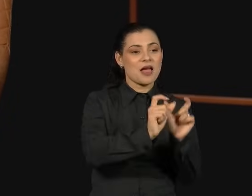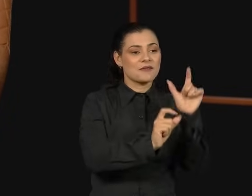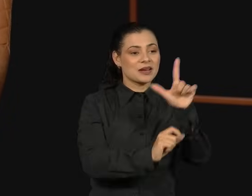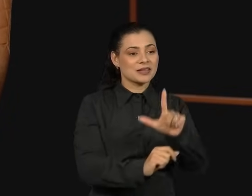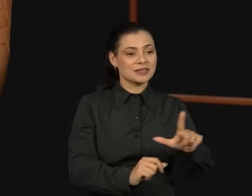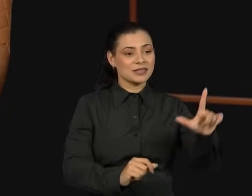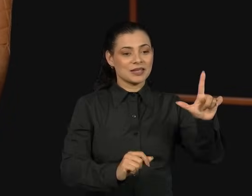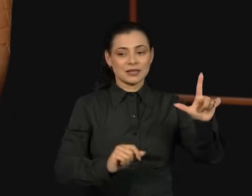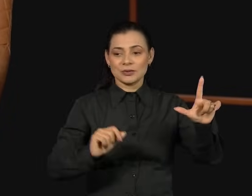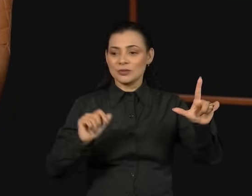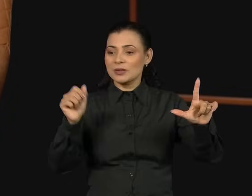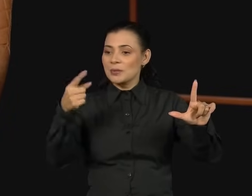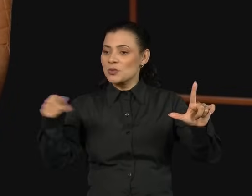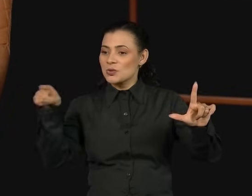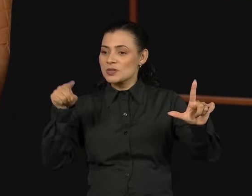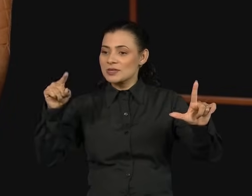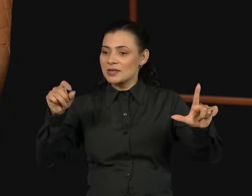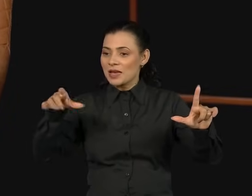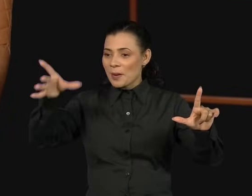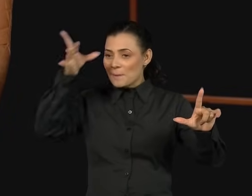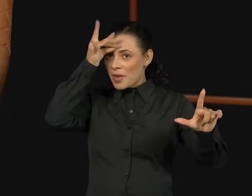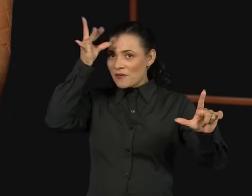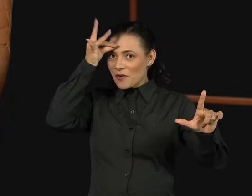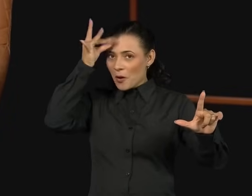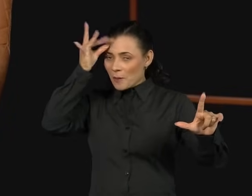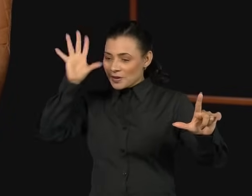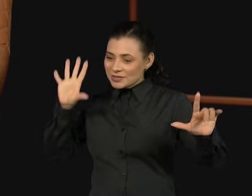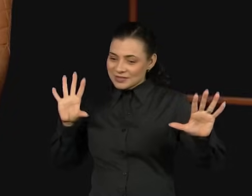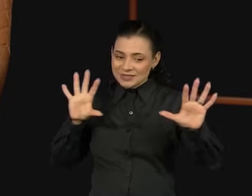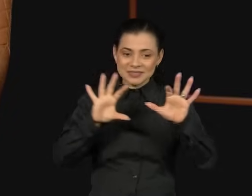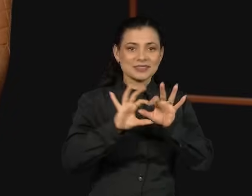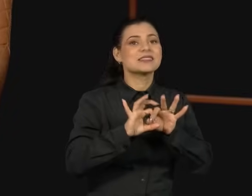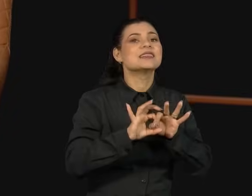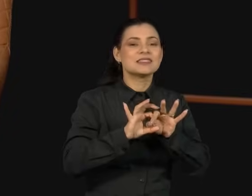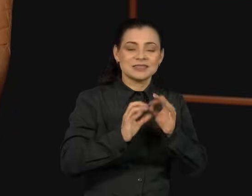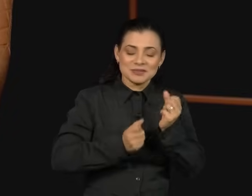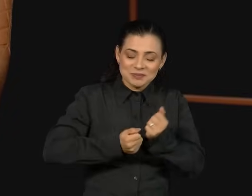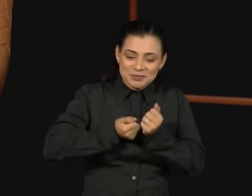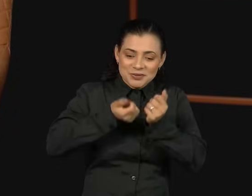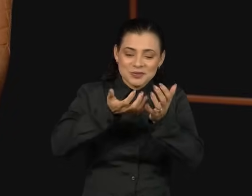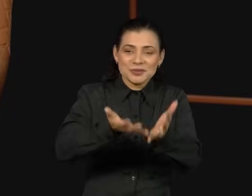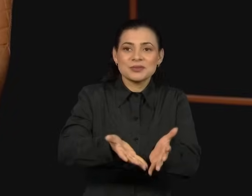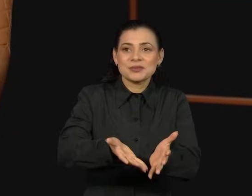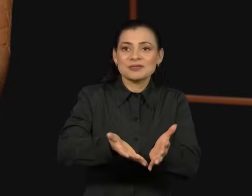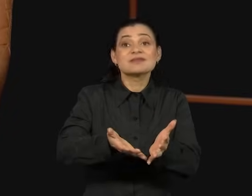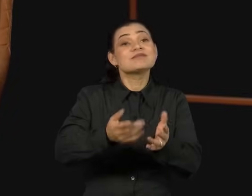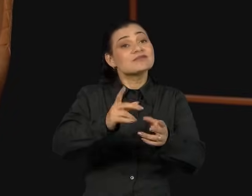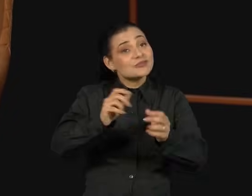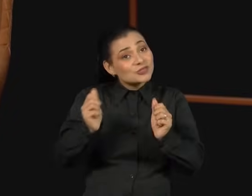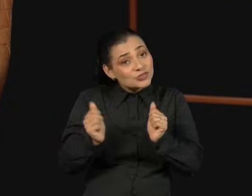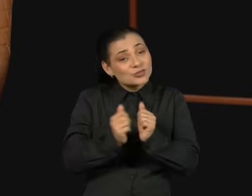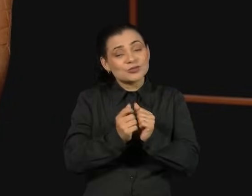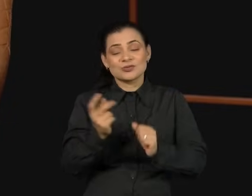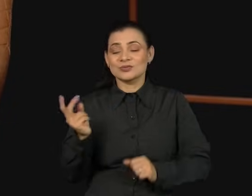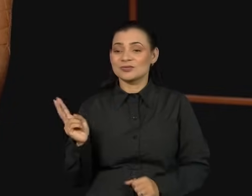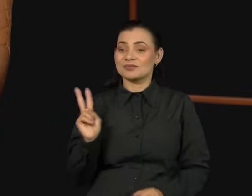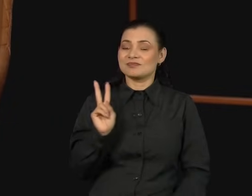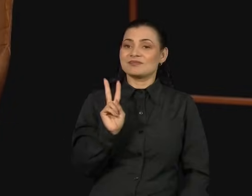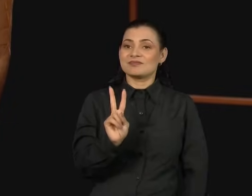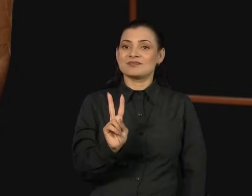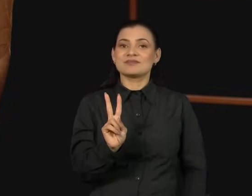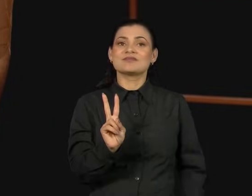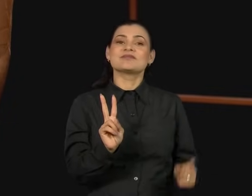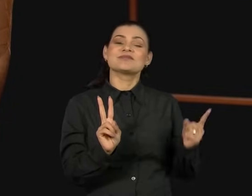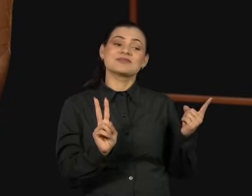as performances musicais, as canções que a gente comentava e fazia tocando juntos, né? E